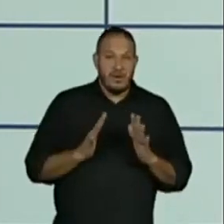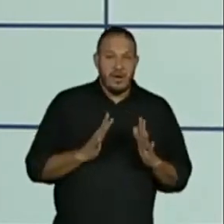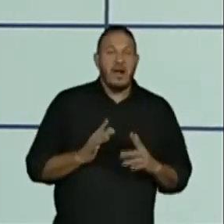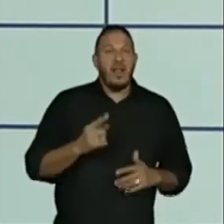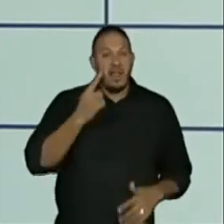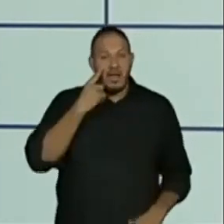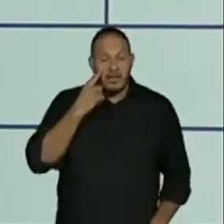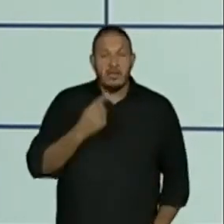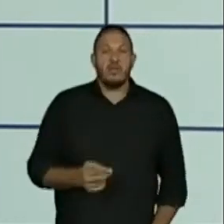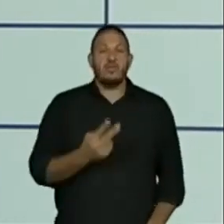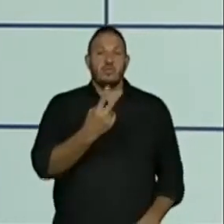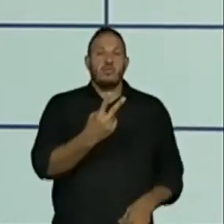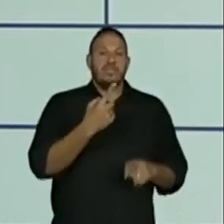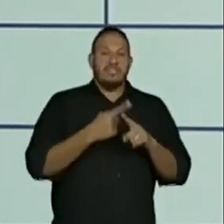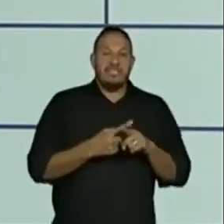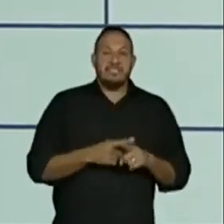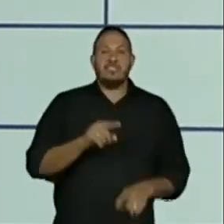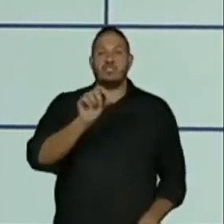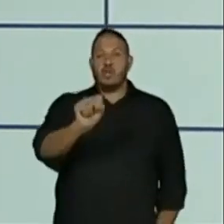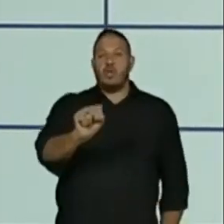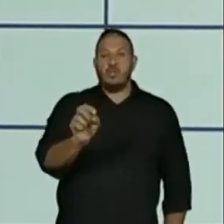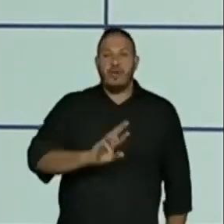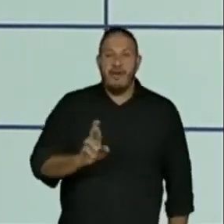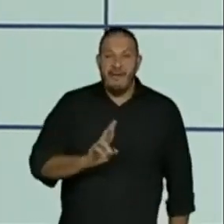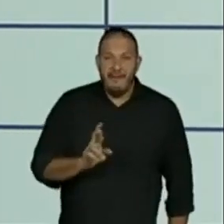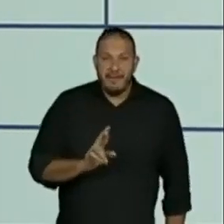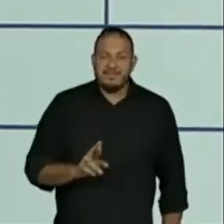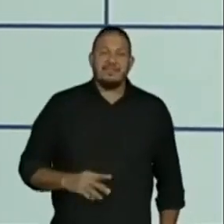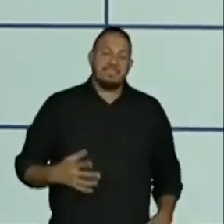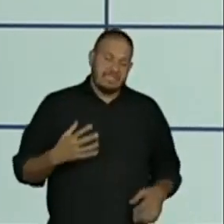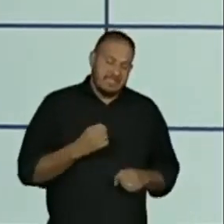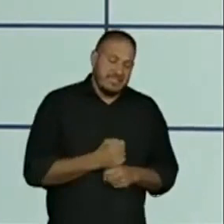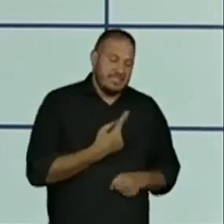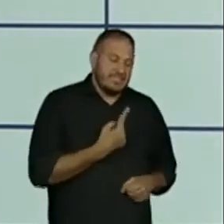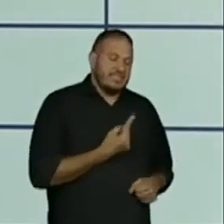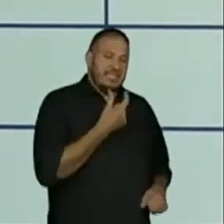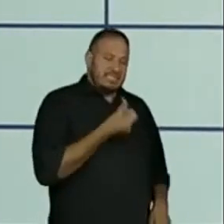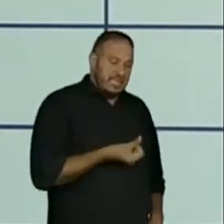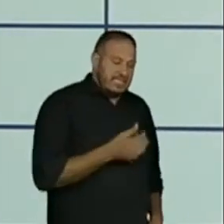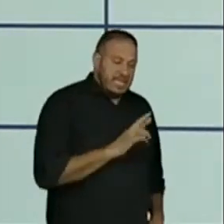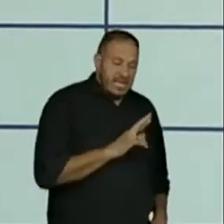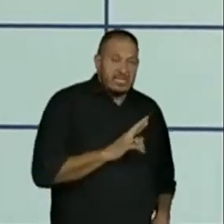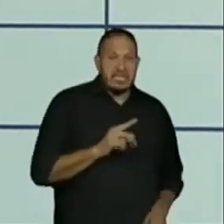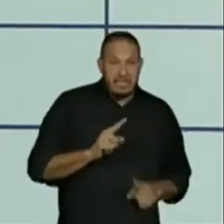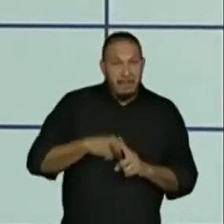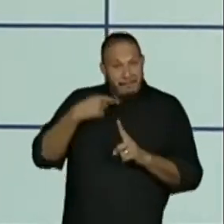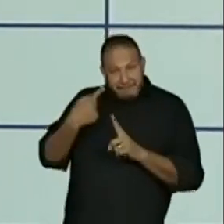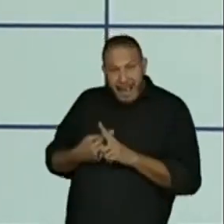2 vezes R$ 8. R$ 16 mais R$ 1,